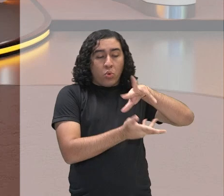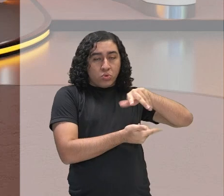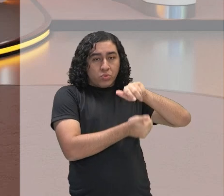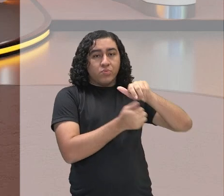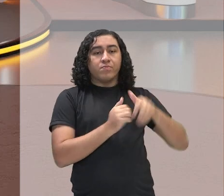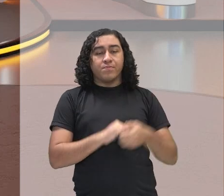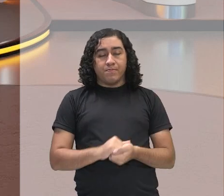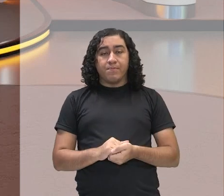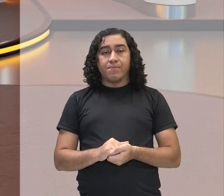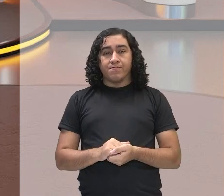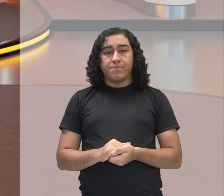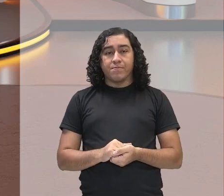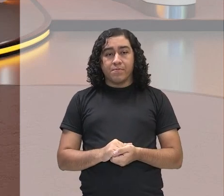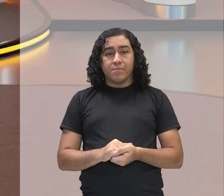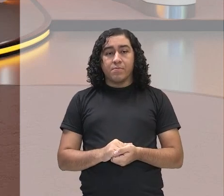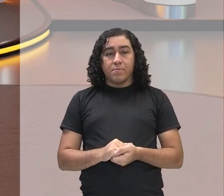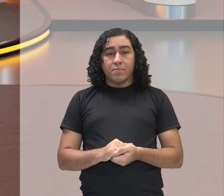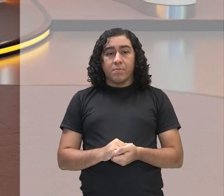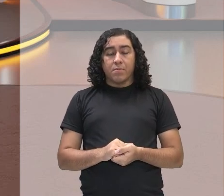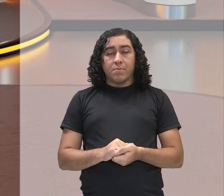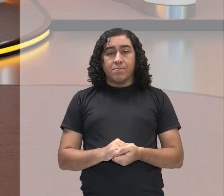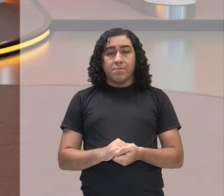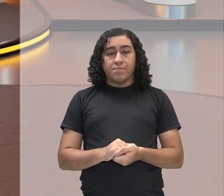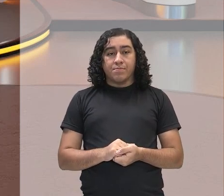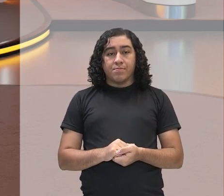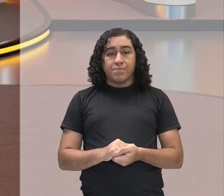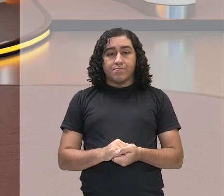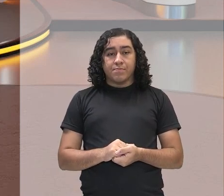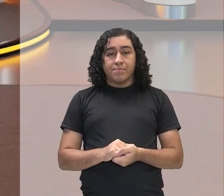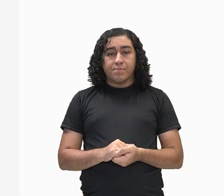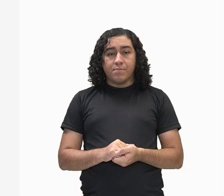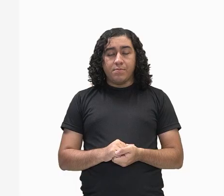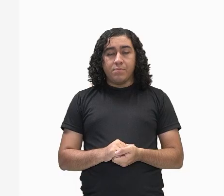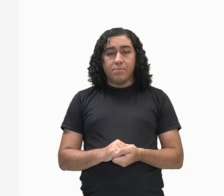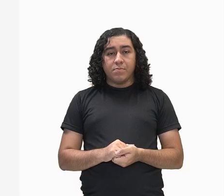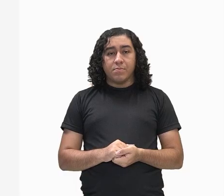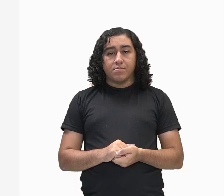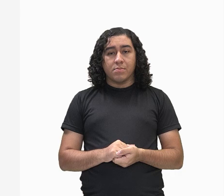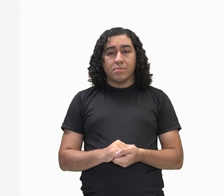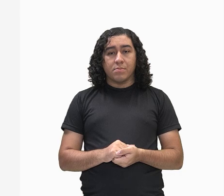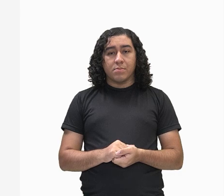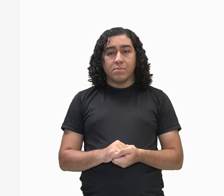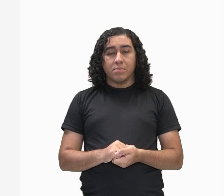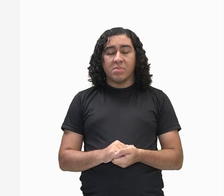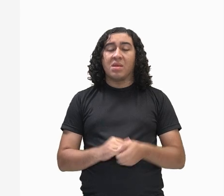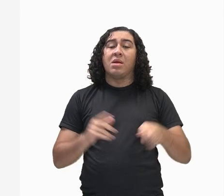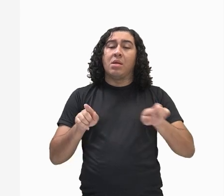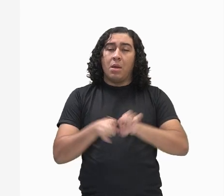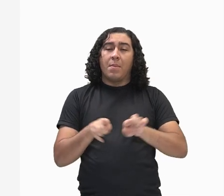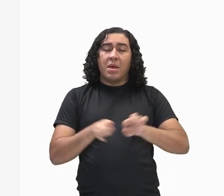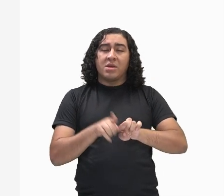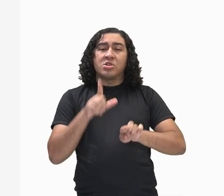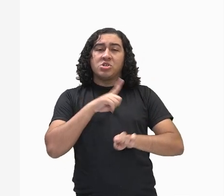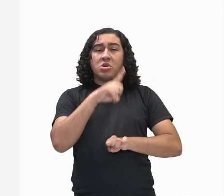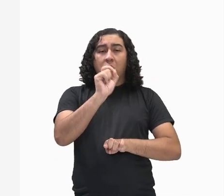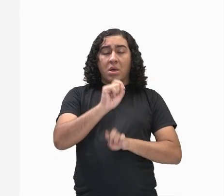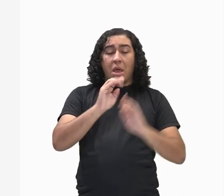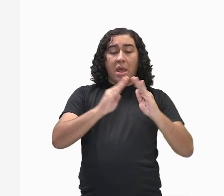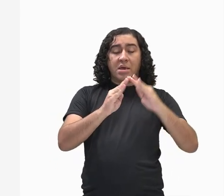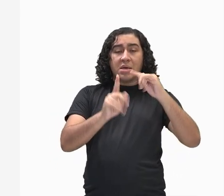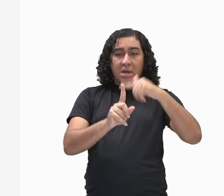isso, nós deixamos de lado também o quê? Deixamos de lado aquela cosmovisão, né, da igreja.